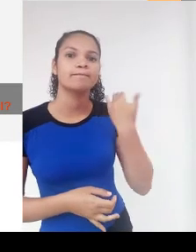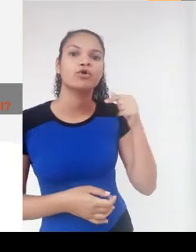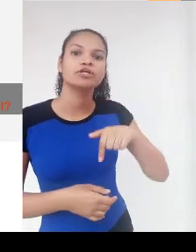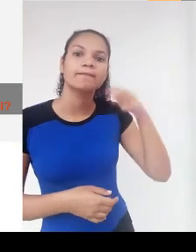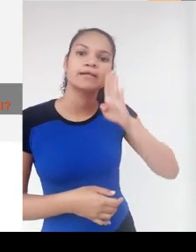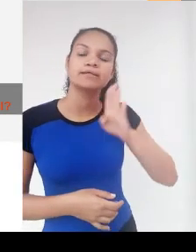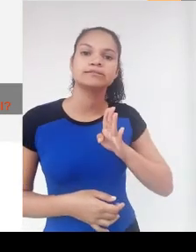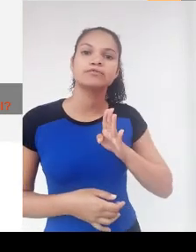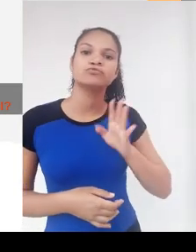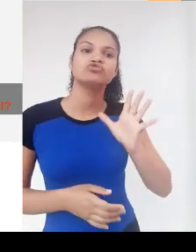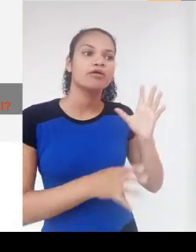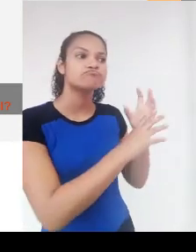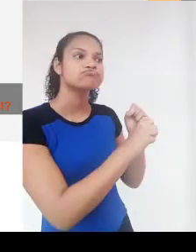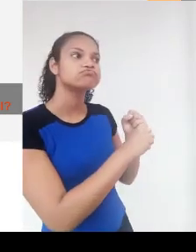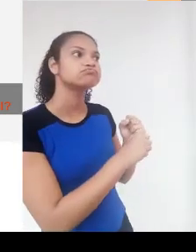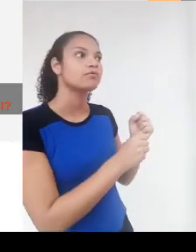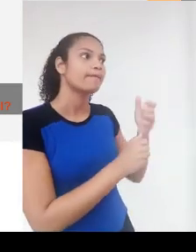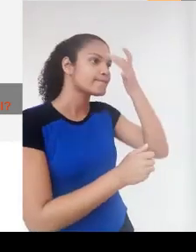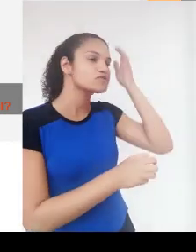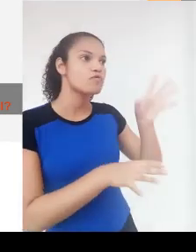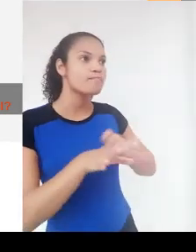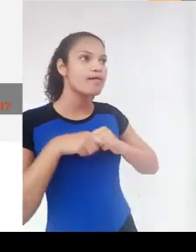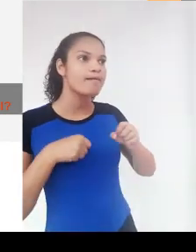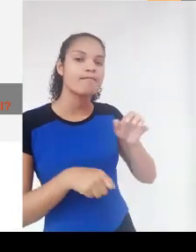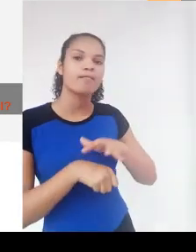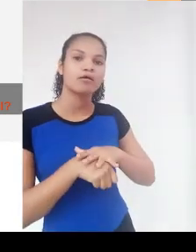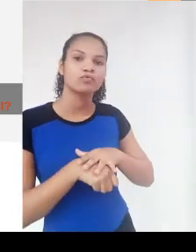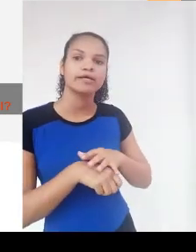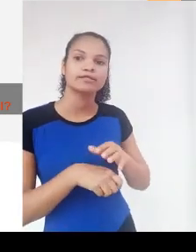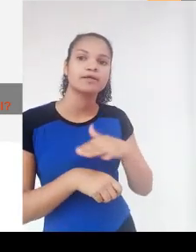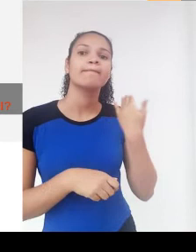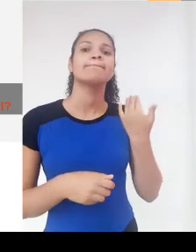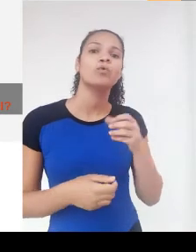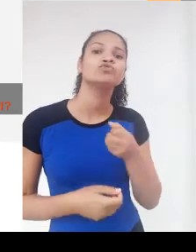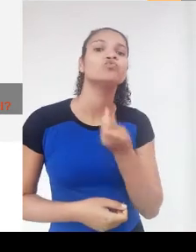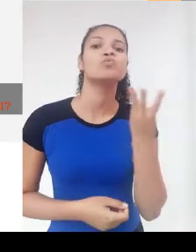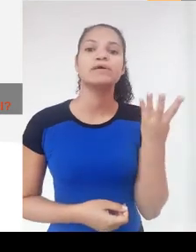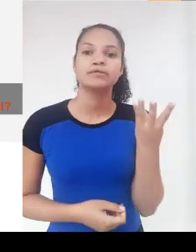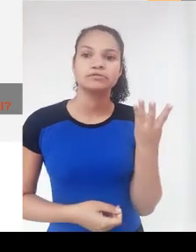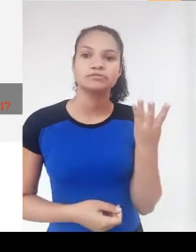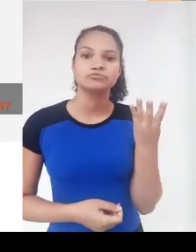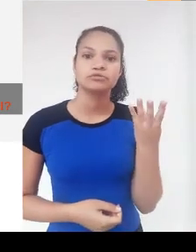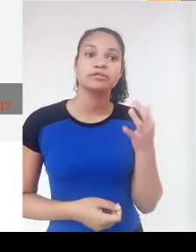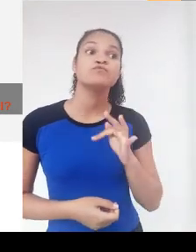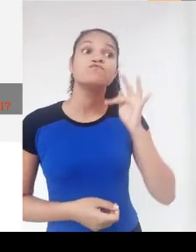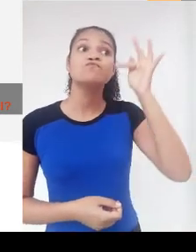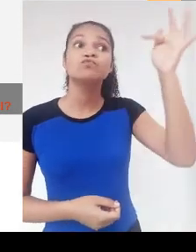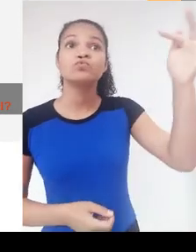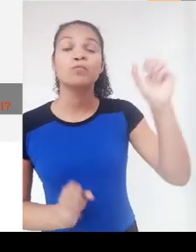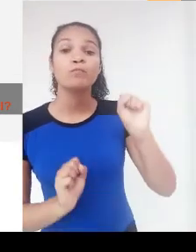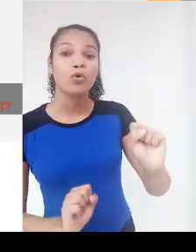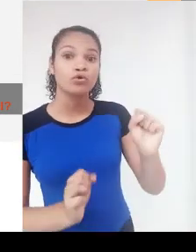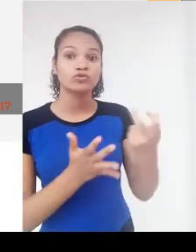casos detectados por ensaios e quantos estão morrendo. E essa taxa de mortalidade, haveria quantas mortes no Brasil se,